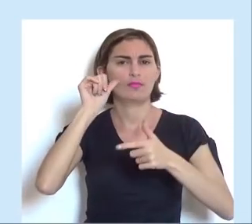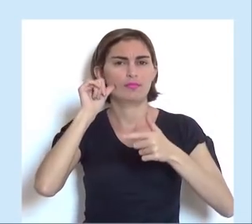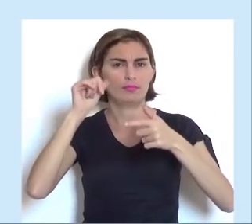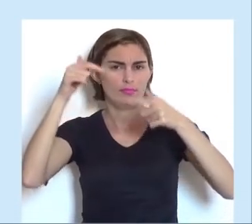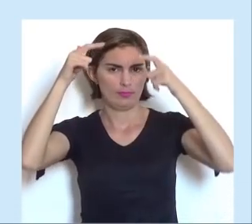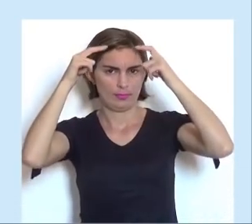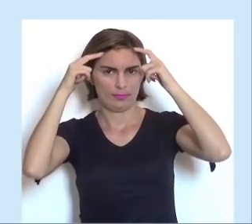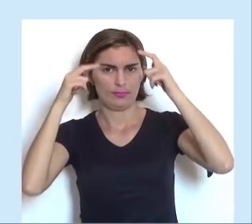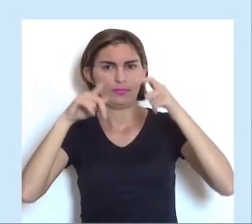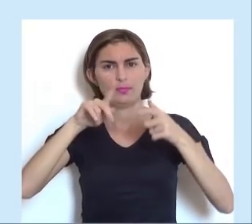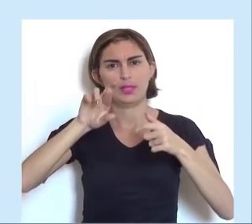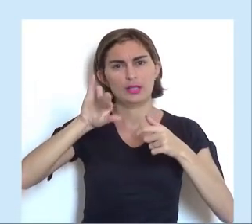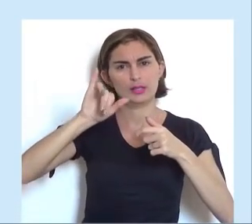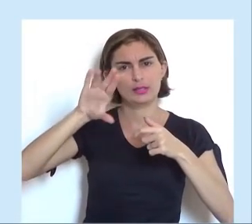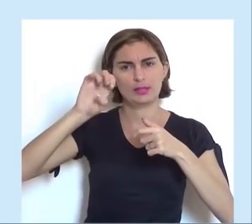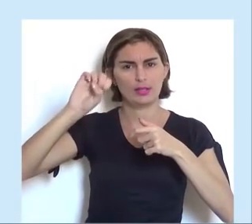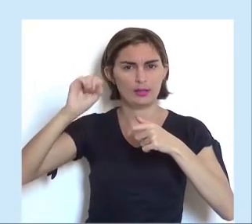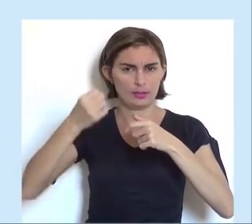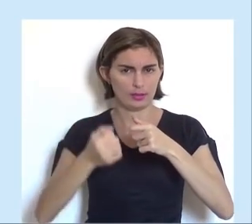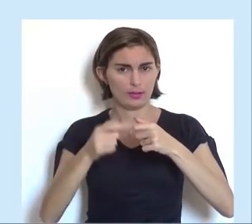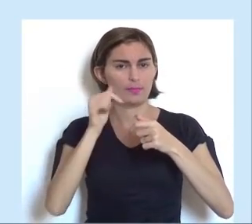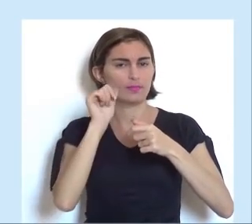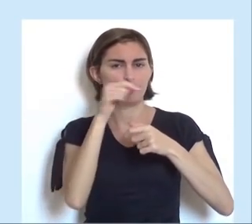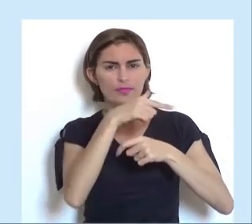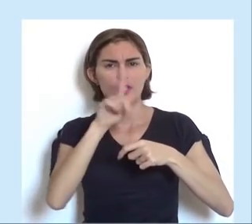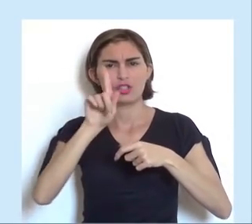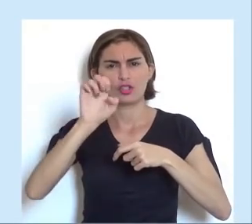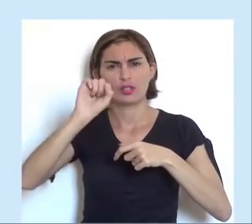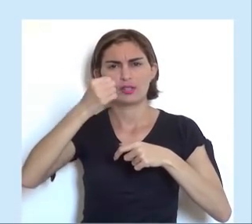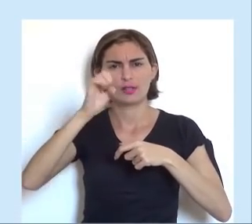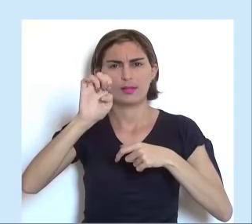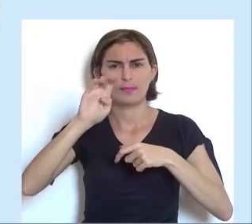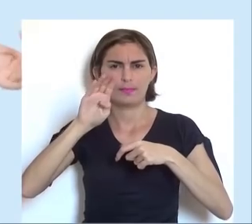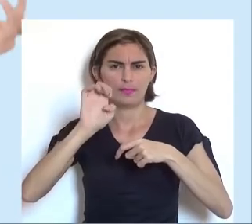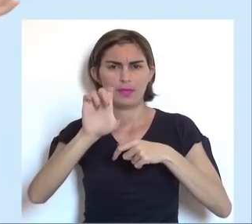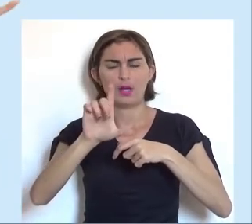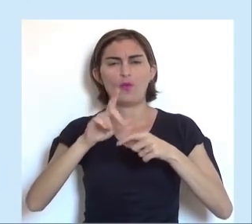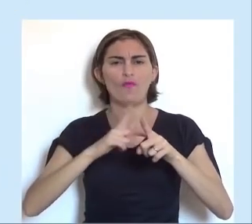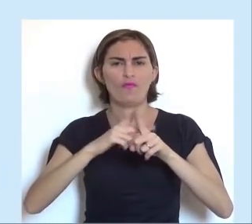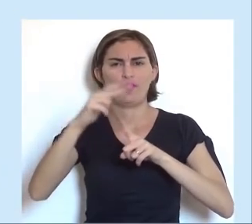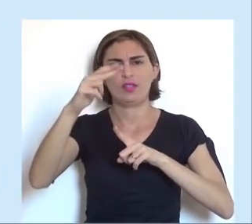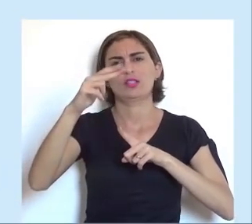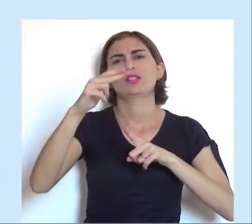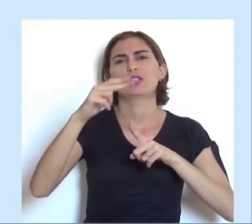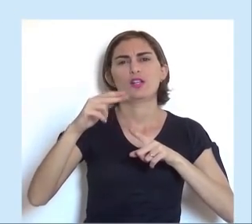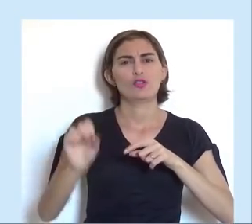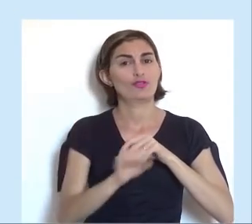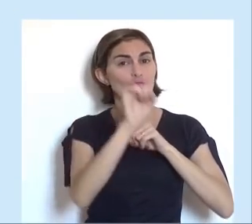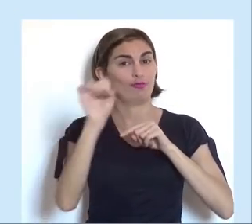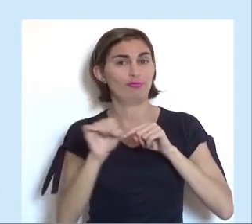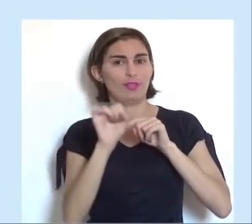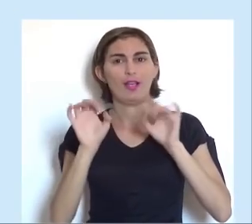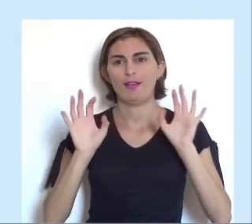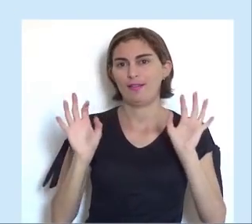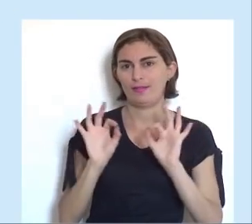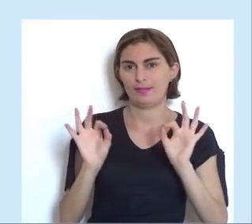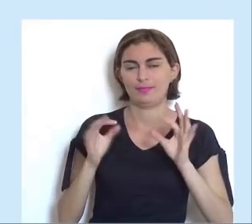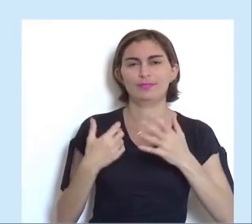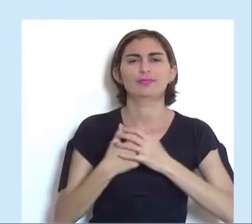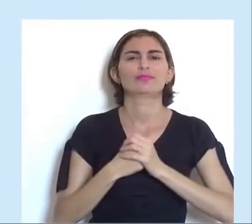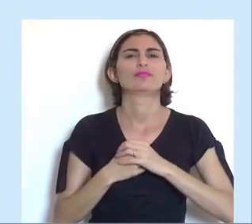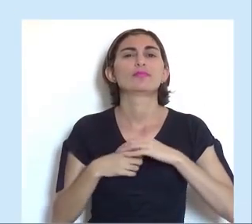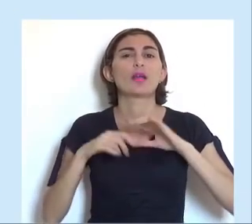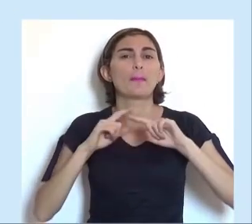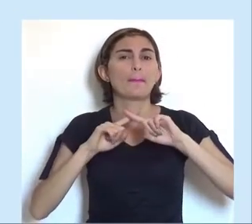fazer um concurso. A complicação é que a princesa Jezebel é que ia sair grande vitoriosa e solteira, intocada de tudo